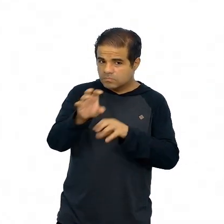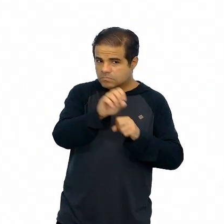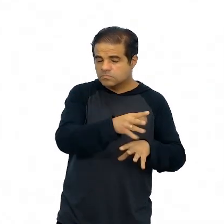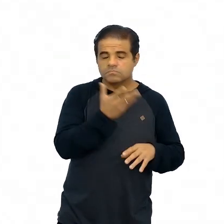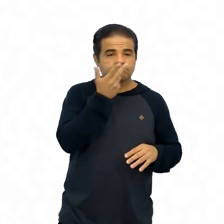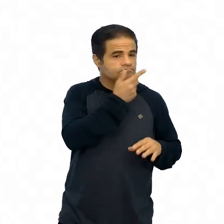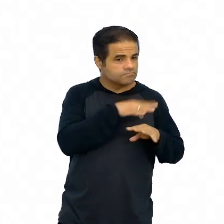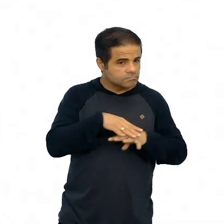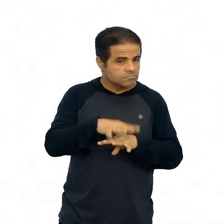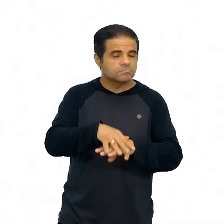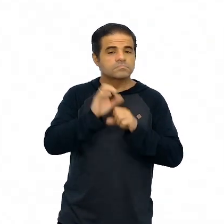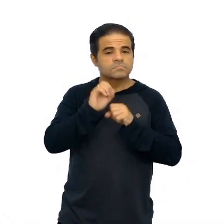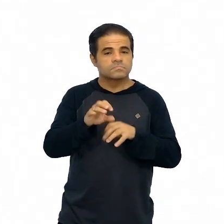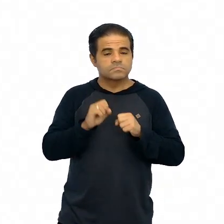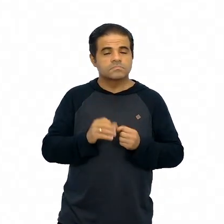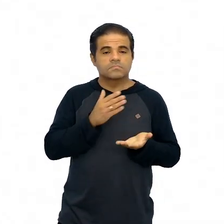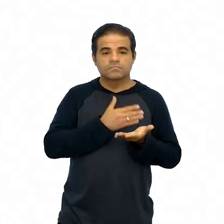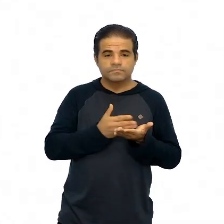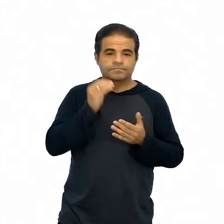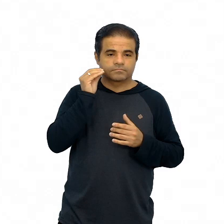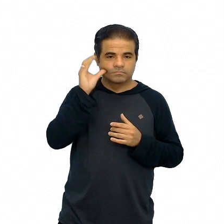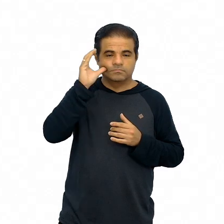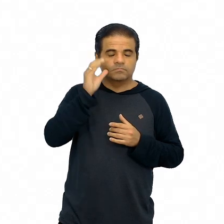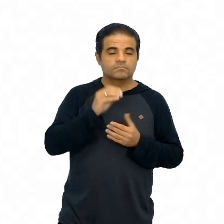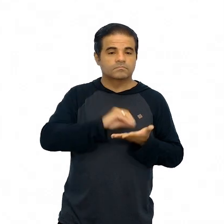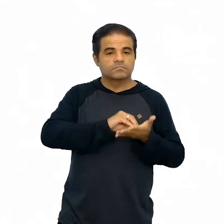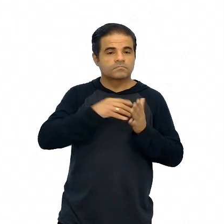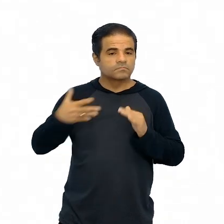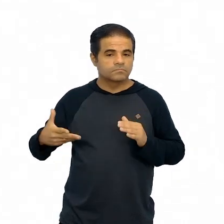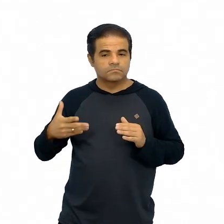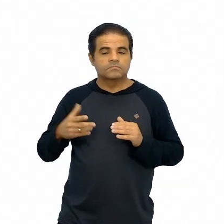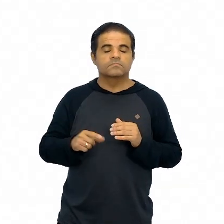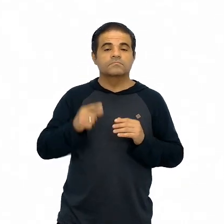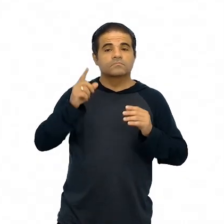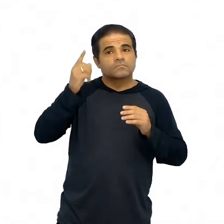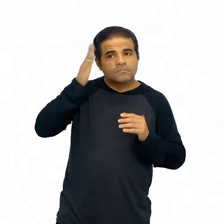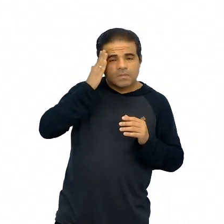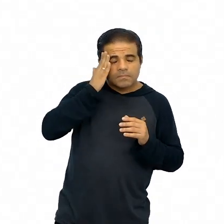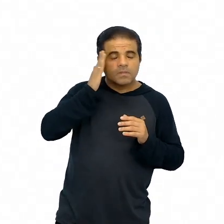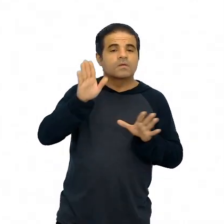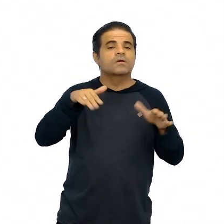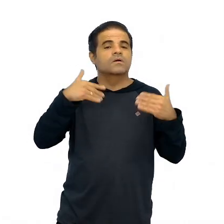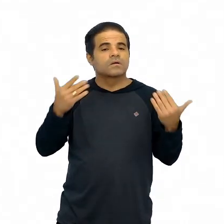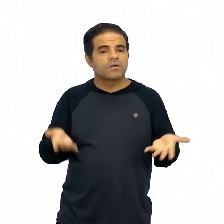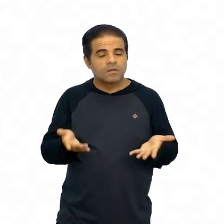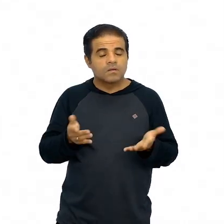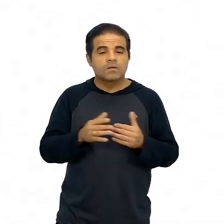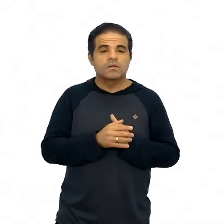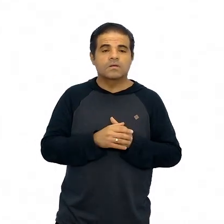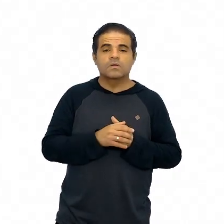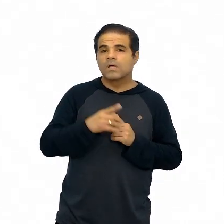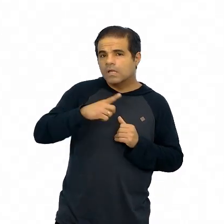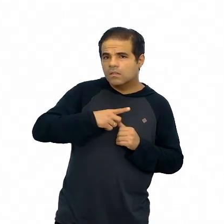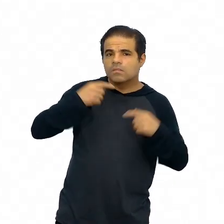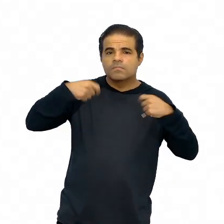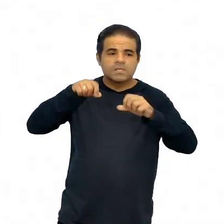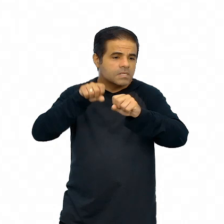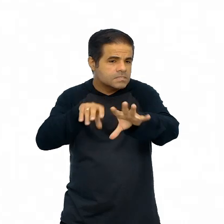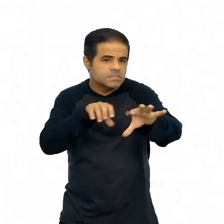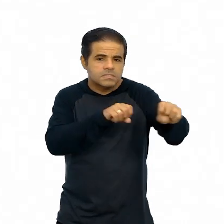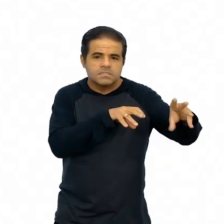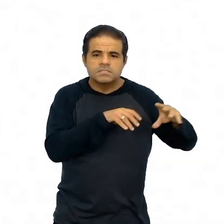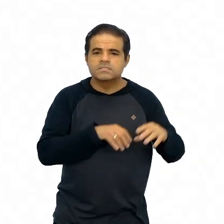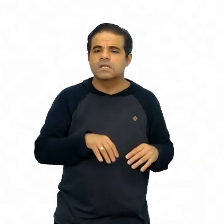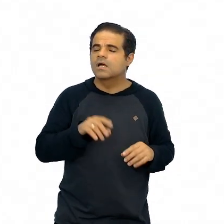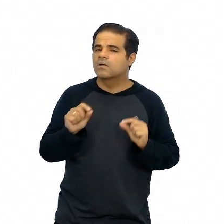matemática. E do conhecimento curricular, que eu preciso saber o que eu tenho que ensinar, de